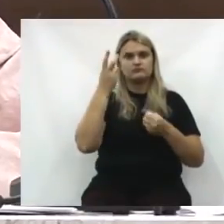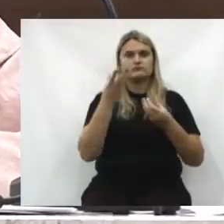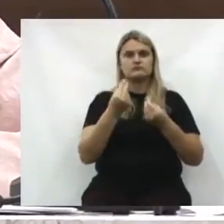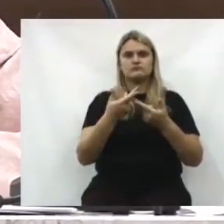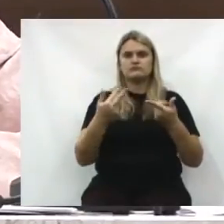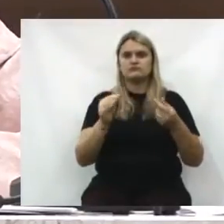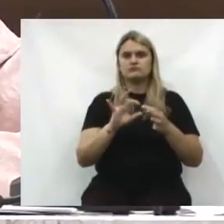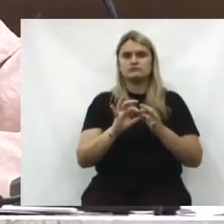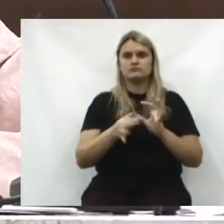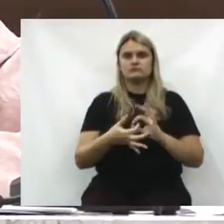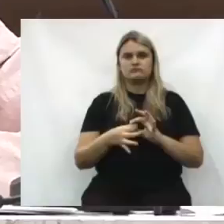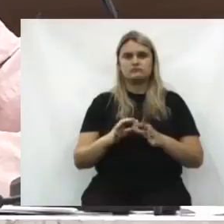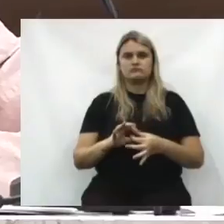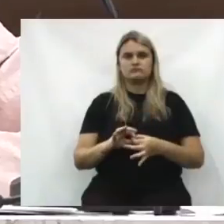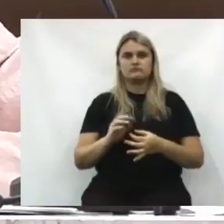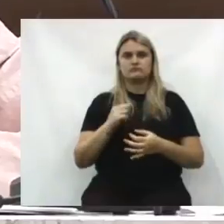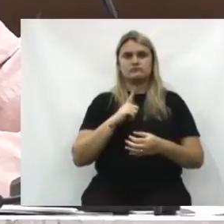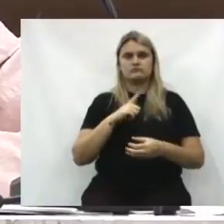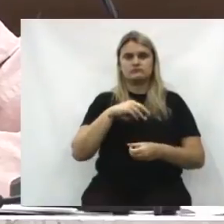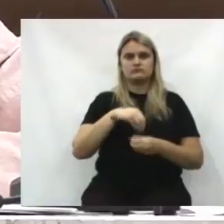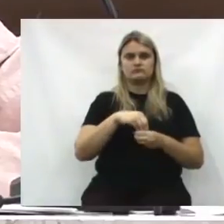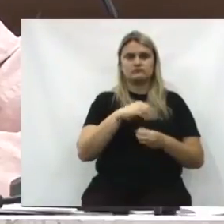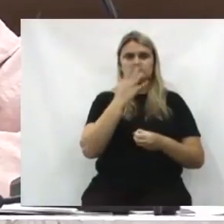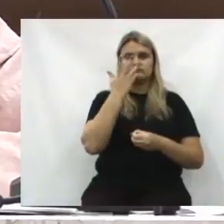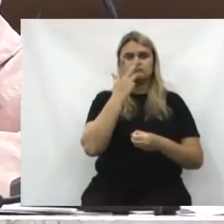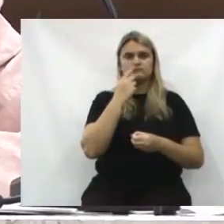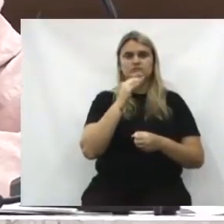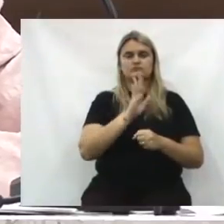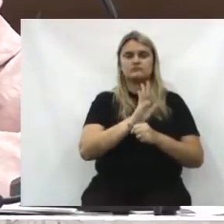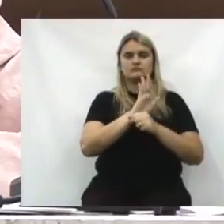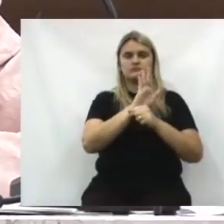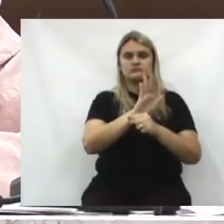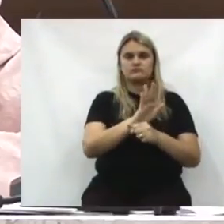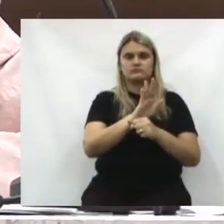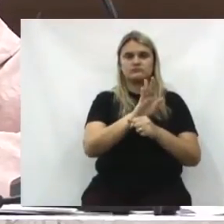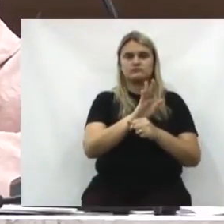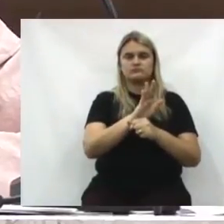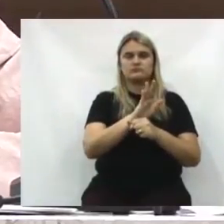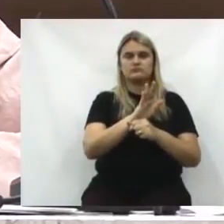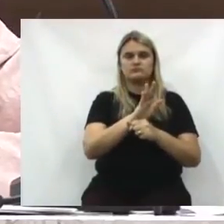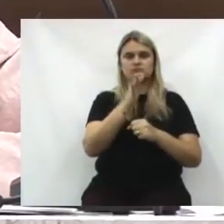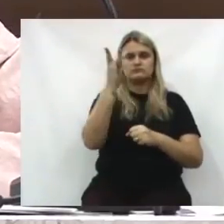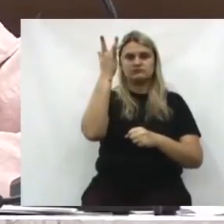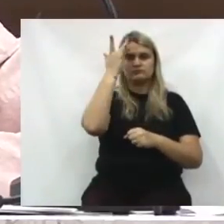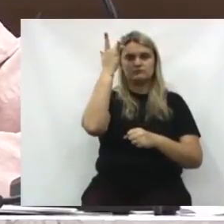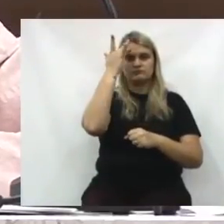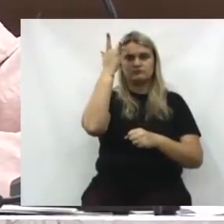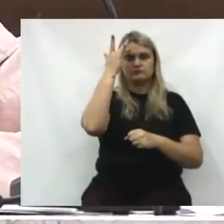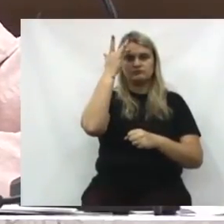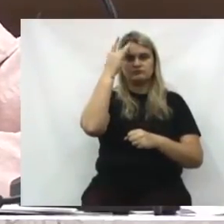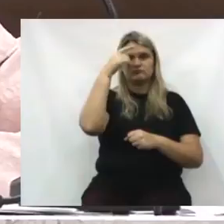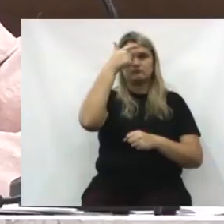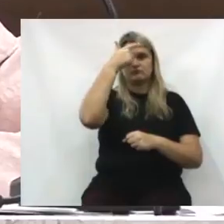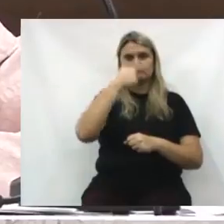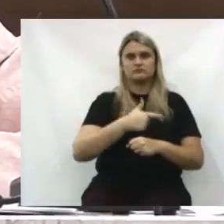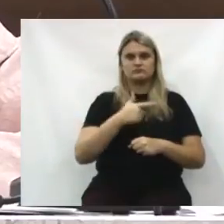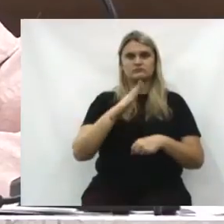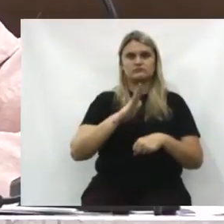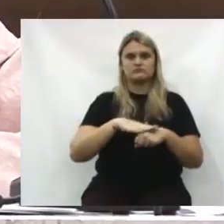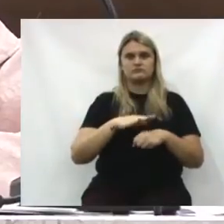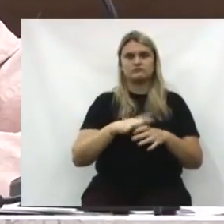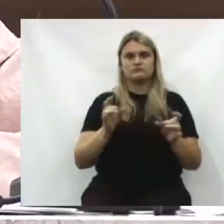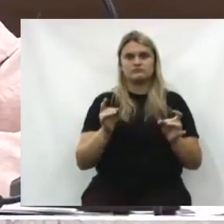respaldo intelectual nos vários contextos em que estão inseridos, contribuindo na constituição